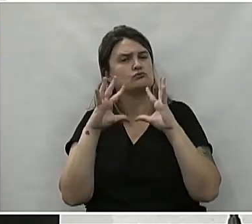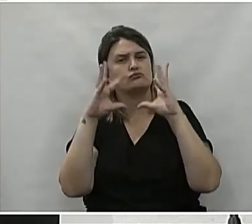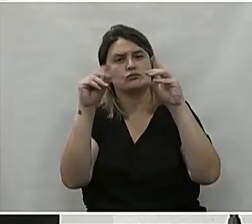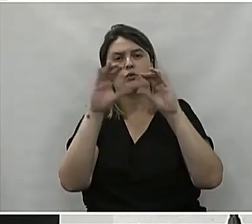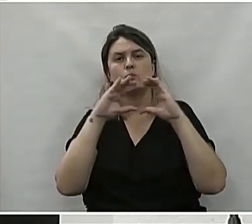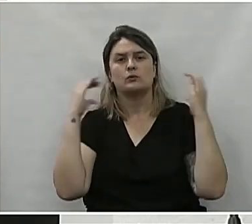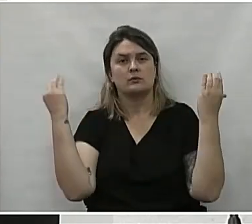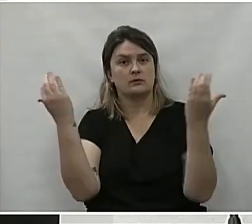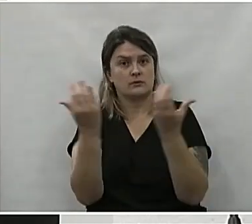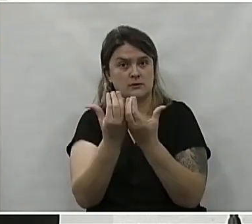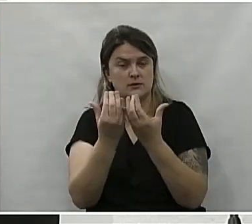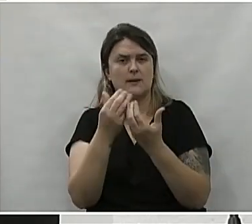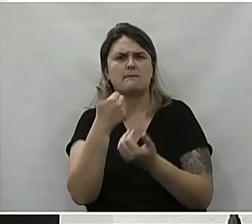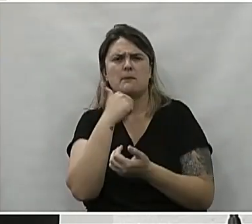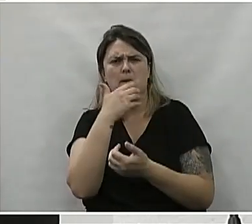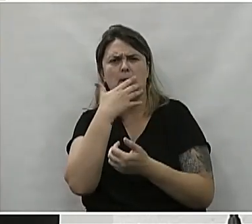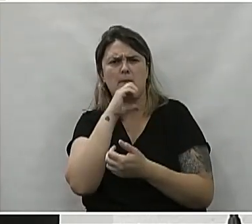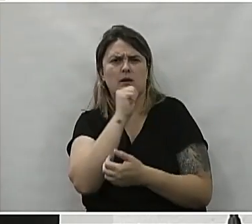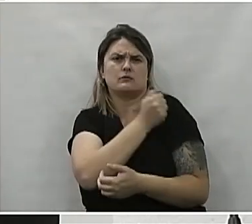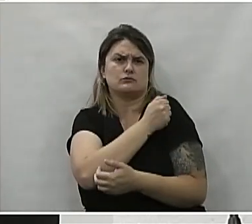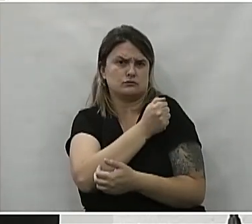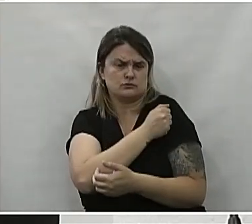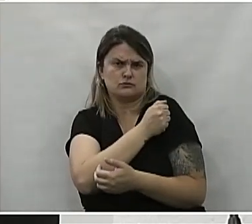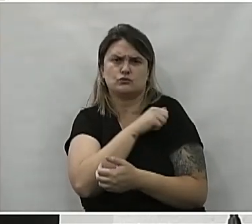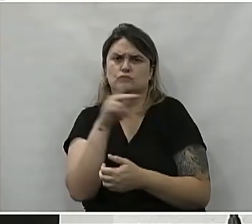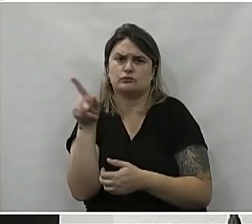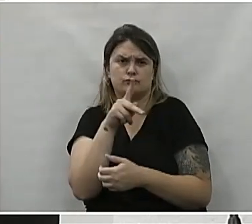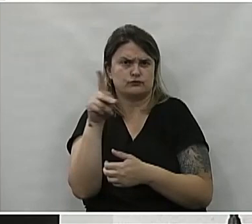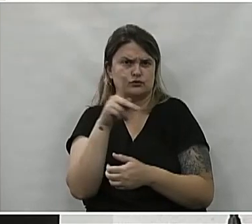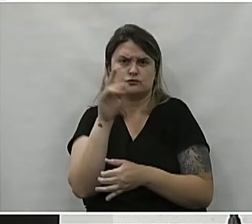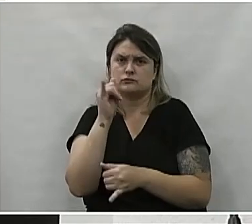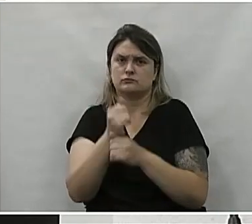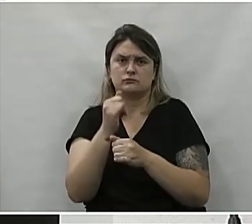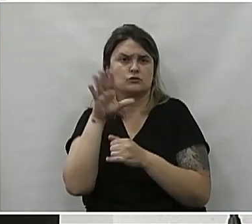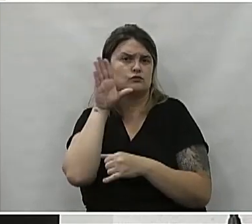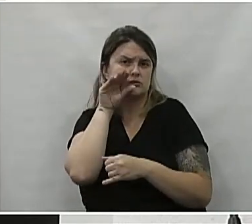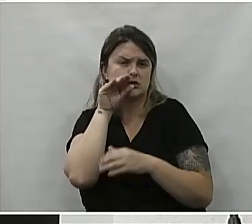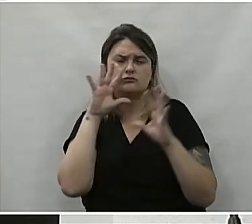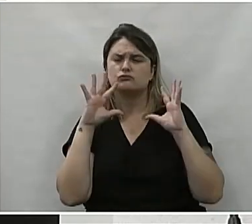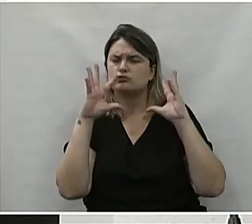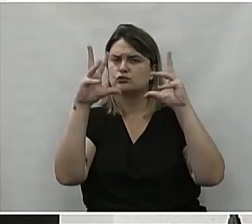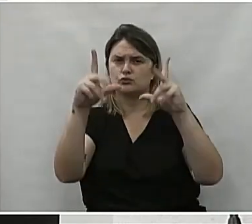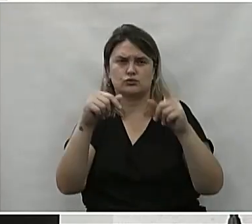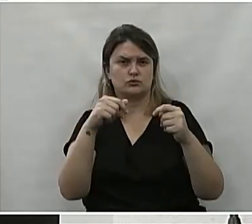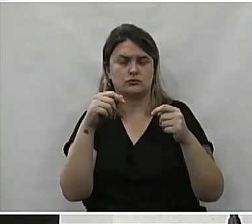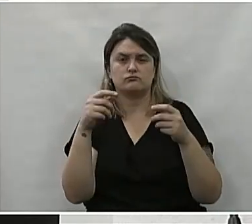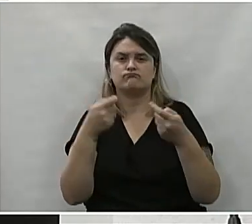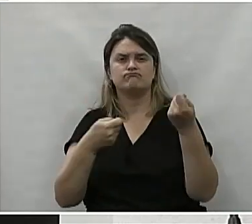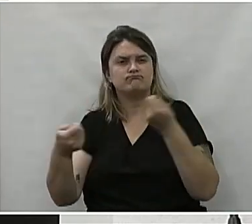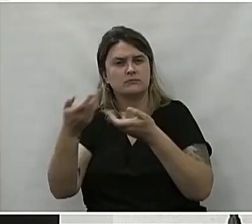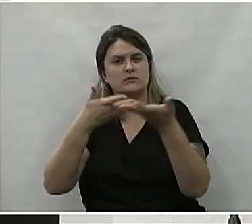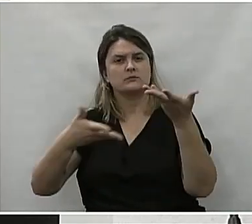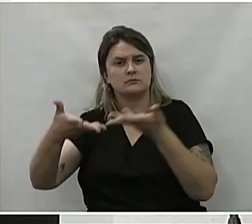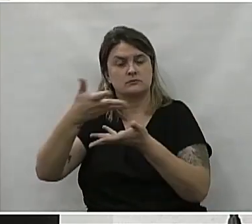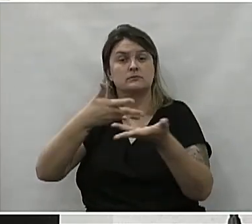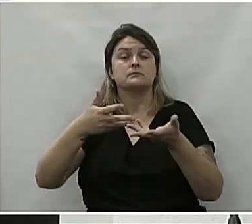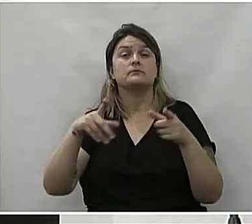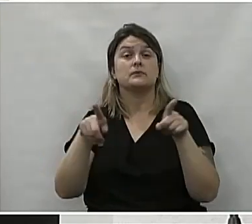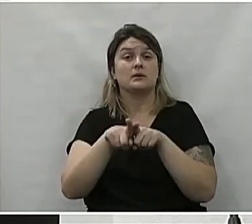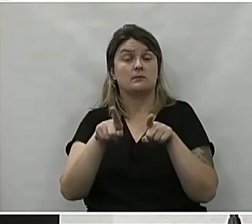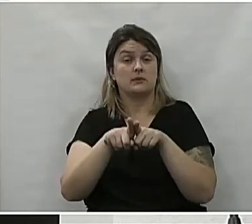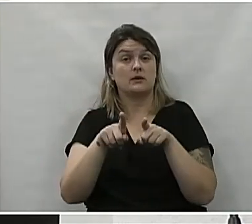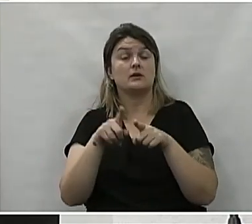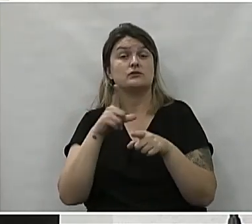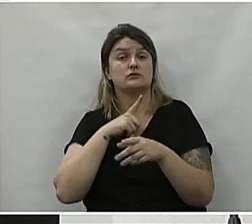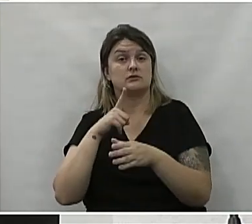comunidade Escolar Pais Alunos Professores Diretores Funcionários Administração E colaboradores Além de